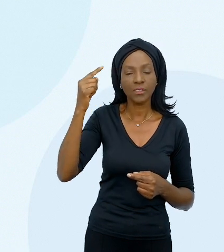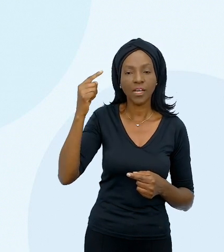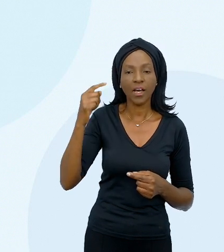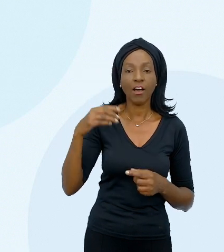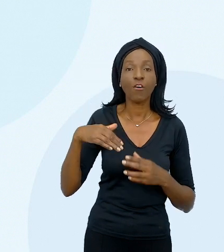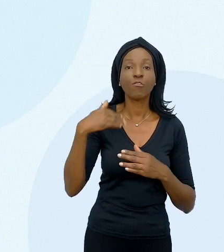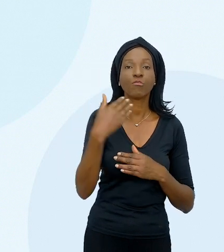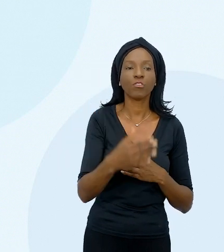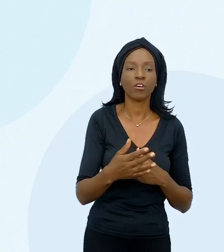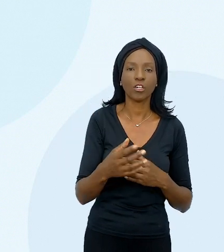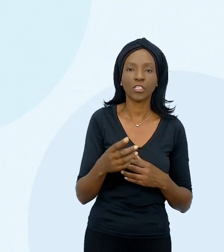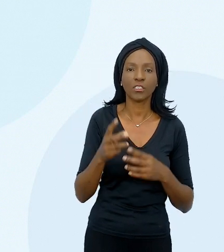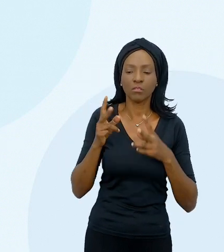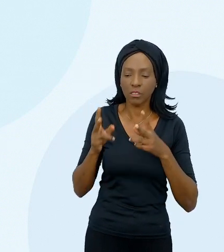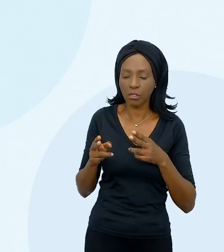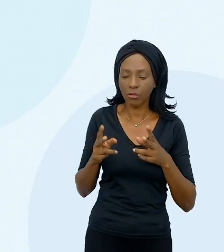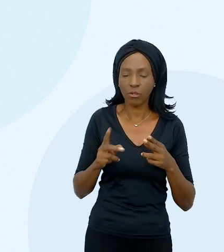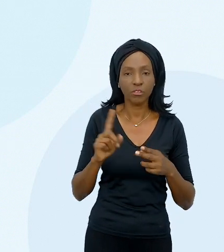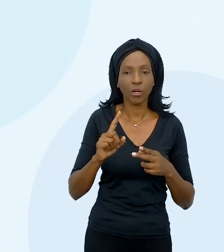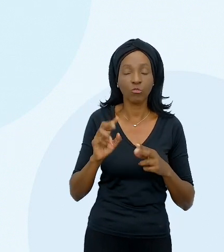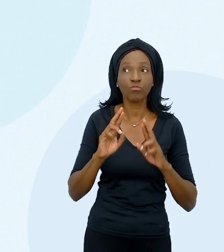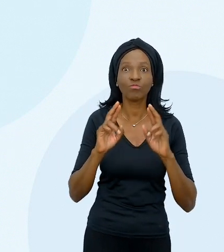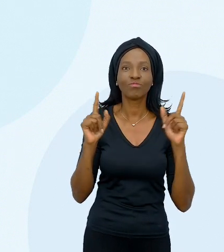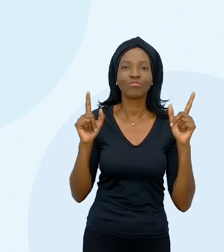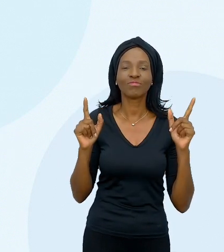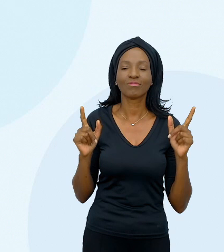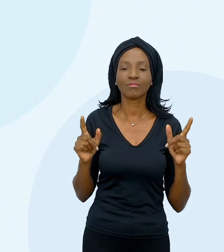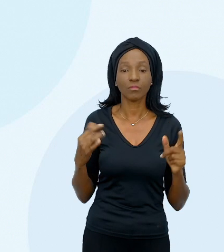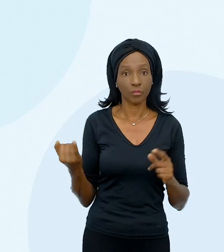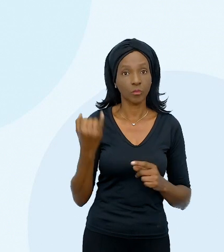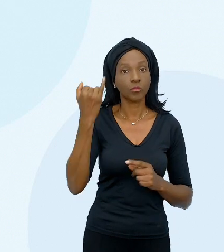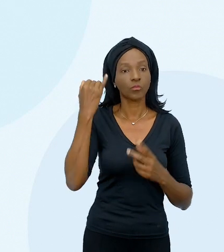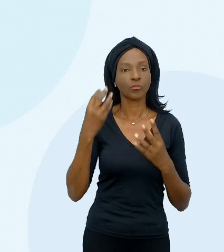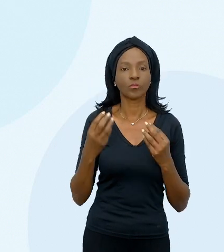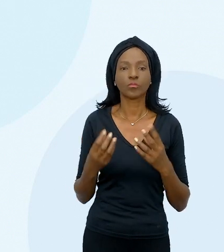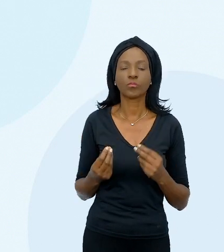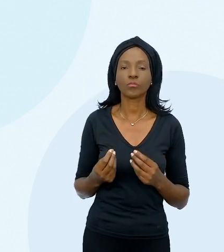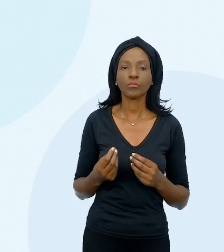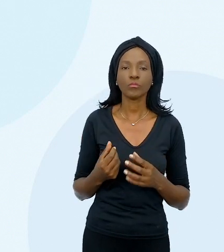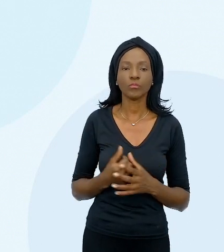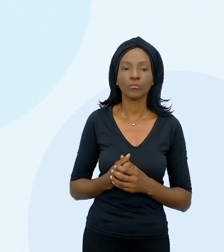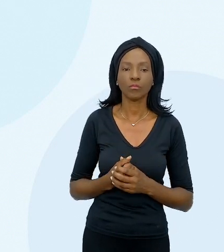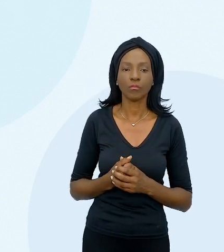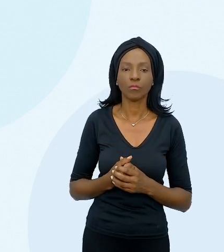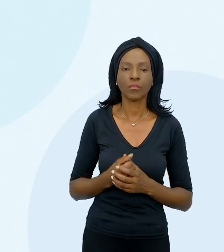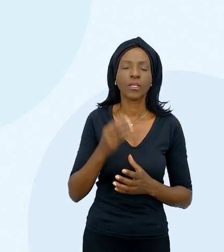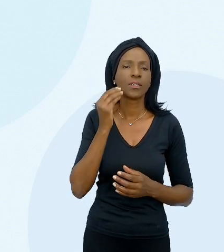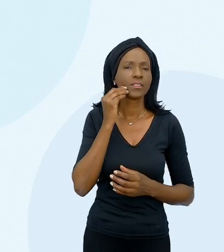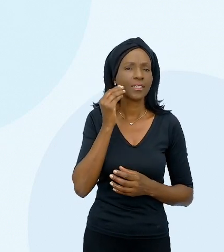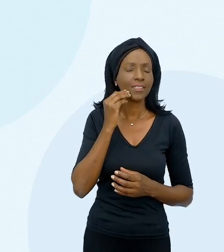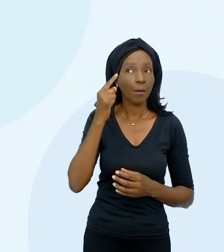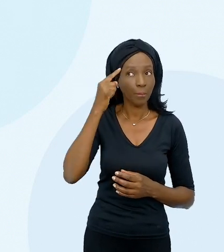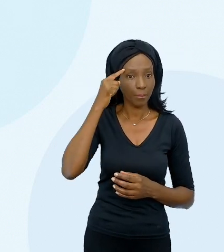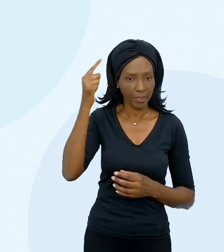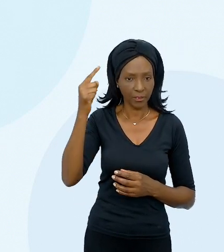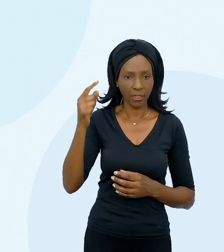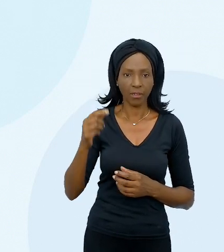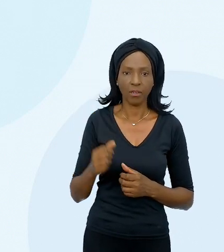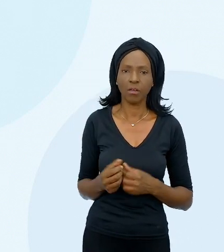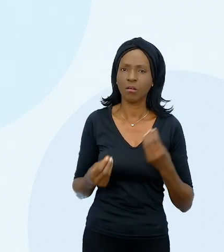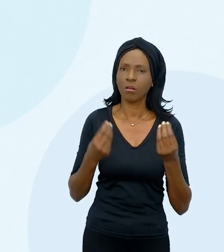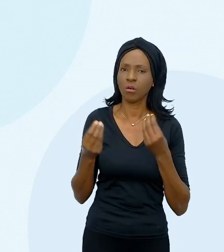caixa. Então, é um aspecto bem importante. Bom, então vamos tentar aqui pensar como que a gente